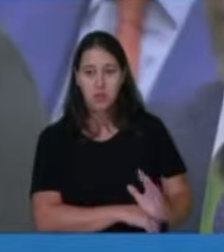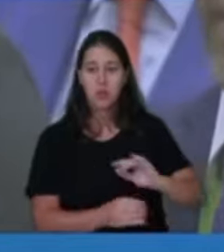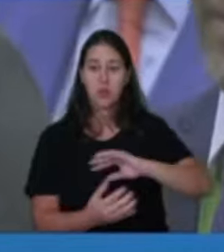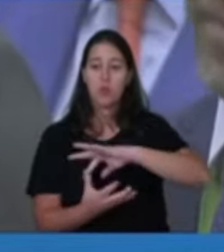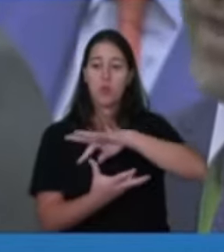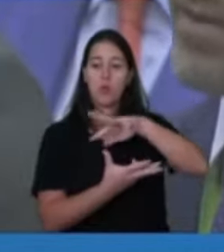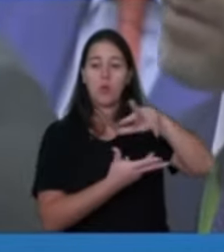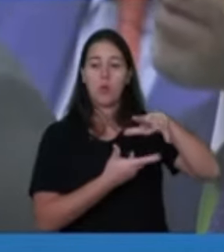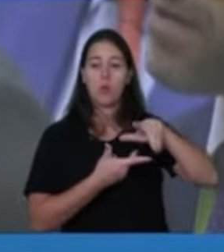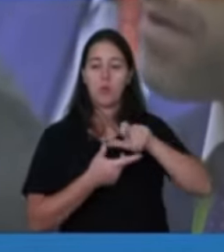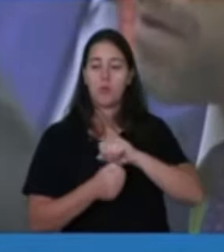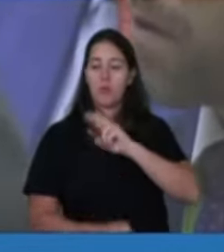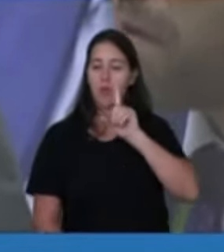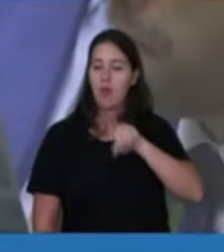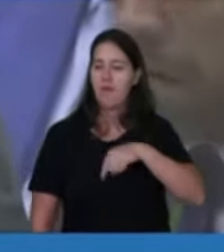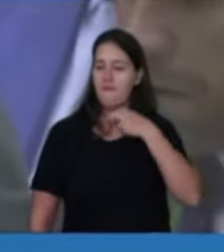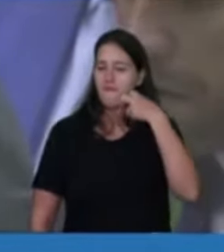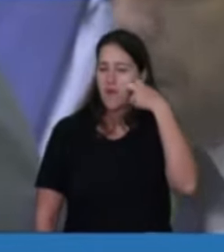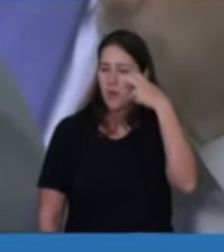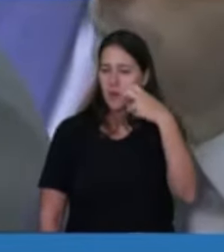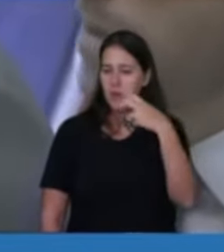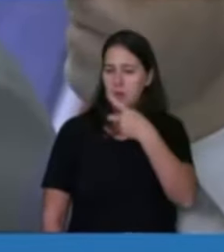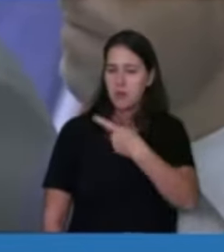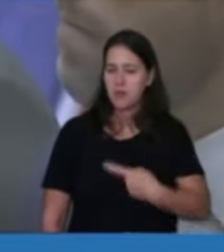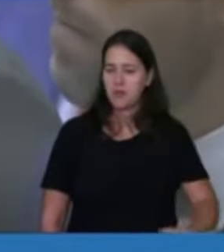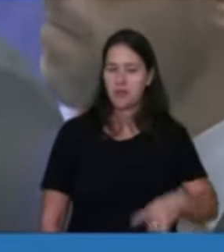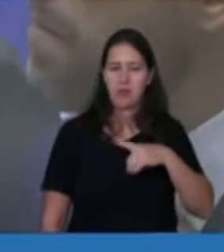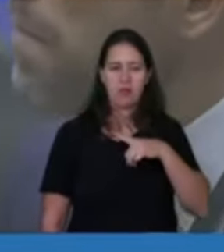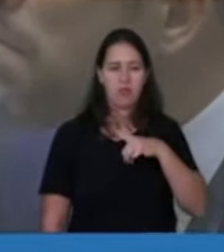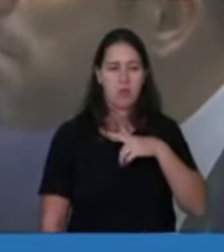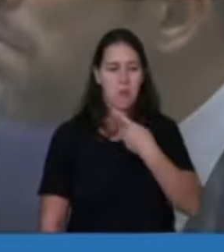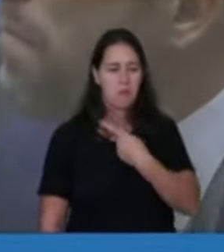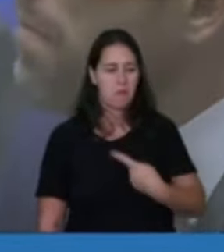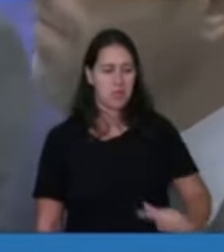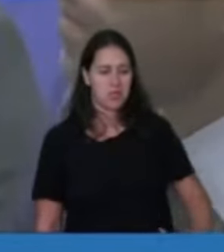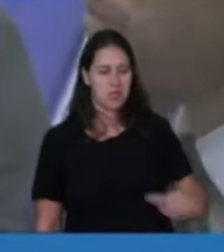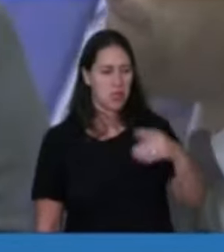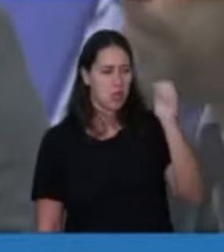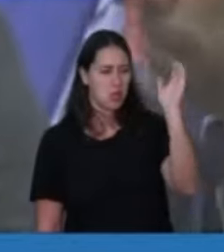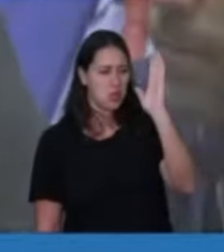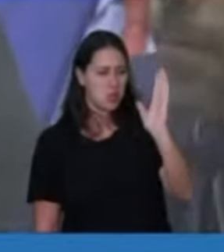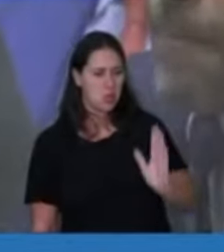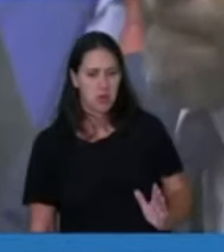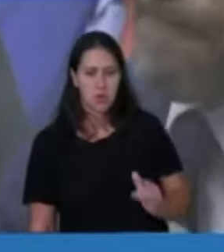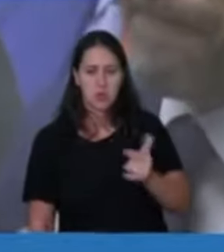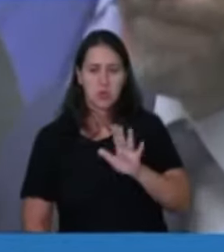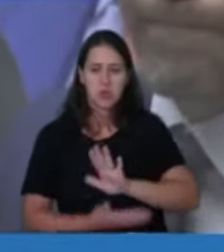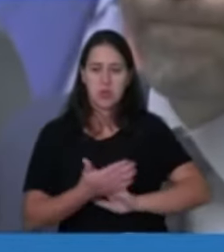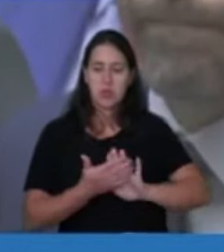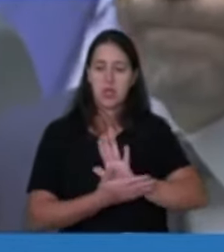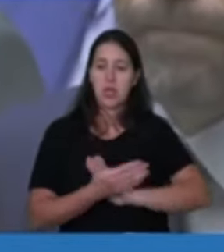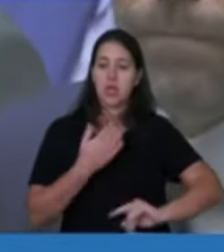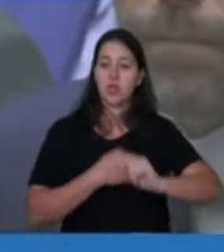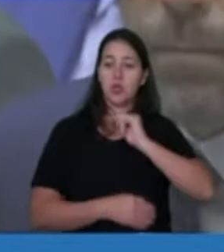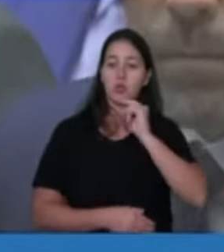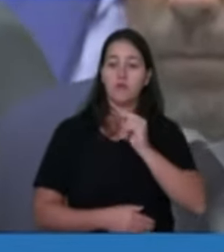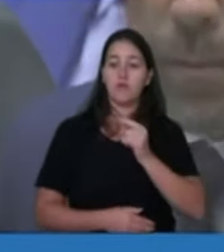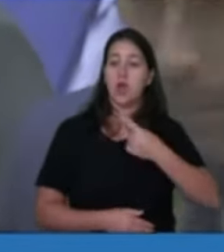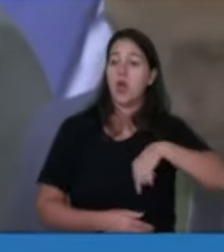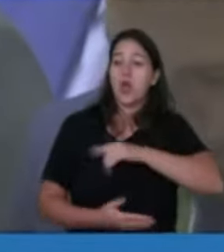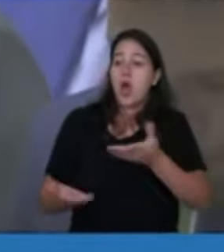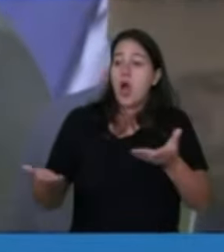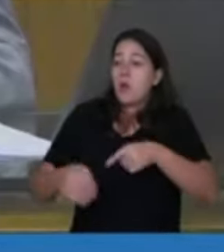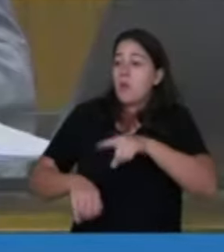internacionalmente. É uma vergonha, senhor presidente. Tem um presidente da República que, sem dúvida nenhuma... Nós estamos num momento de encaminhamento e